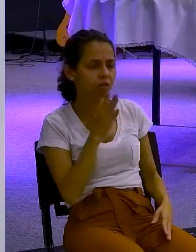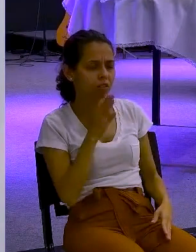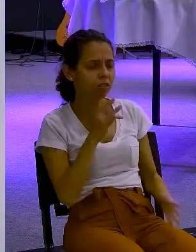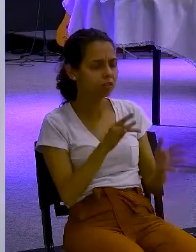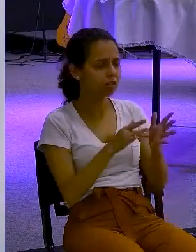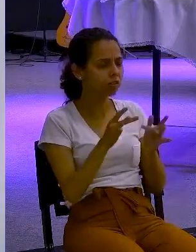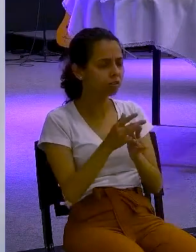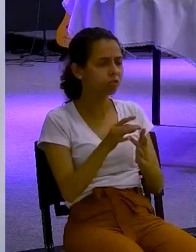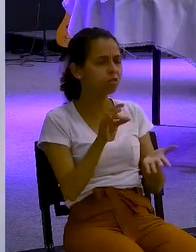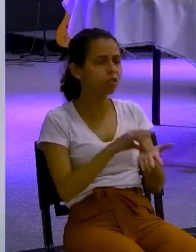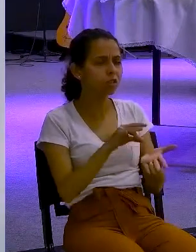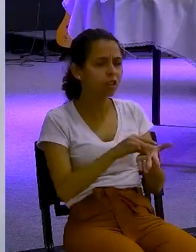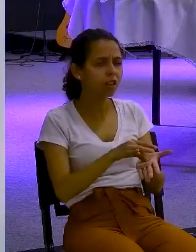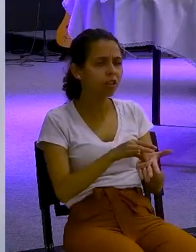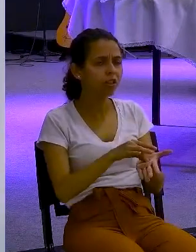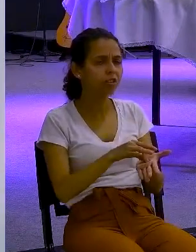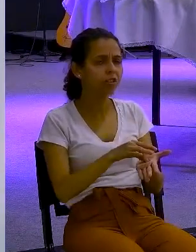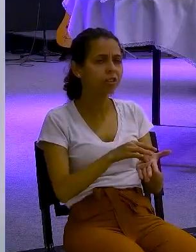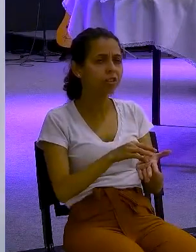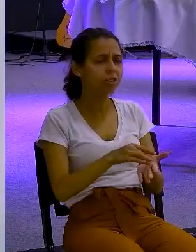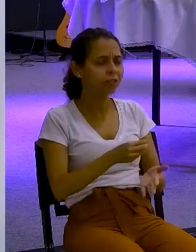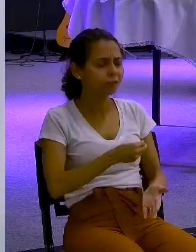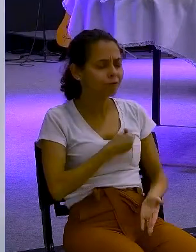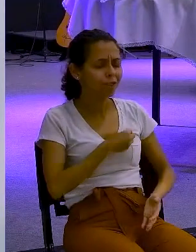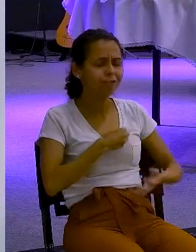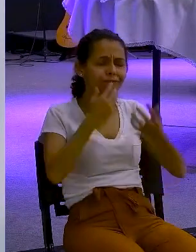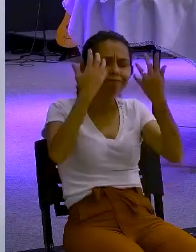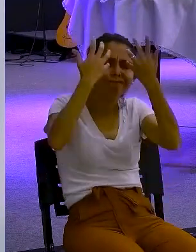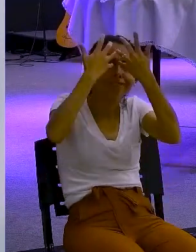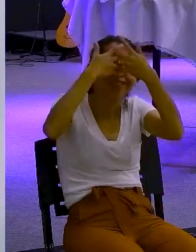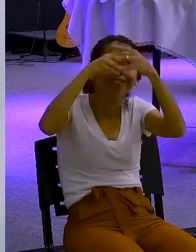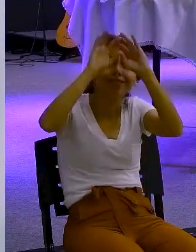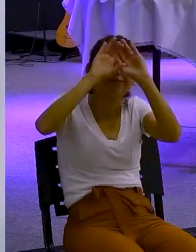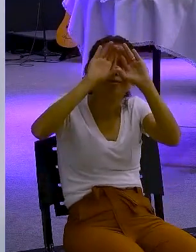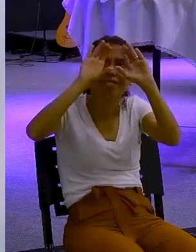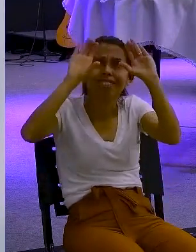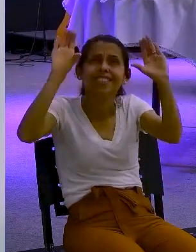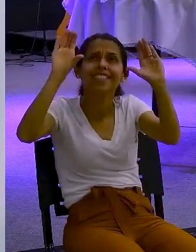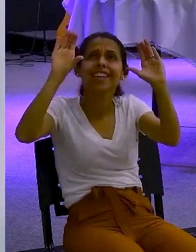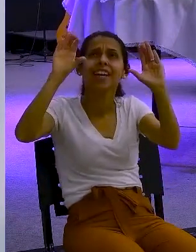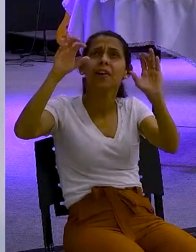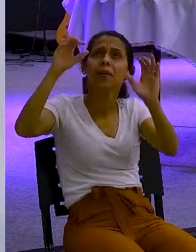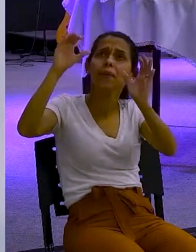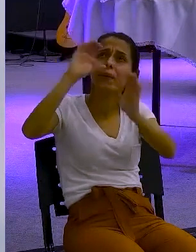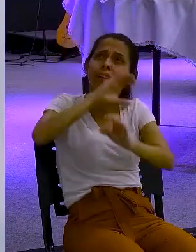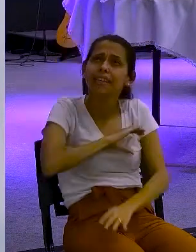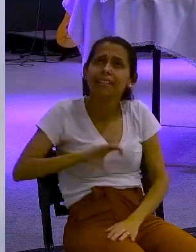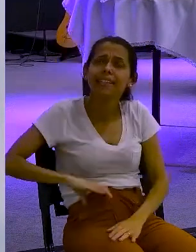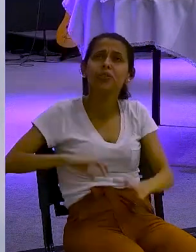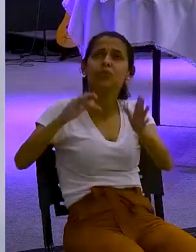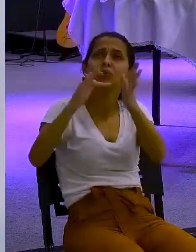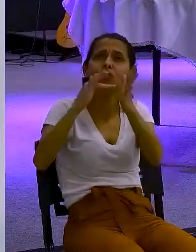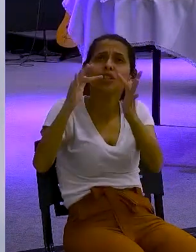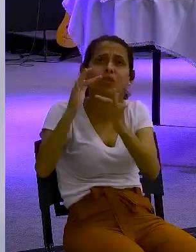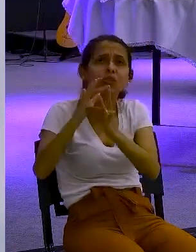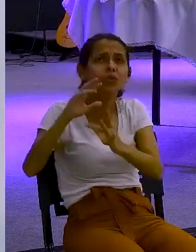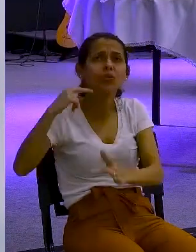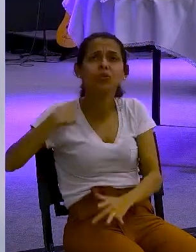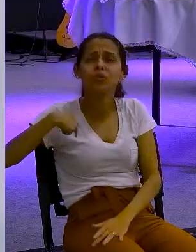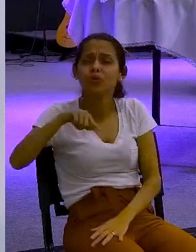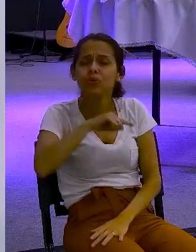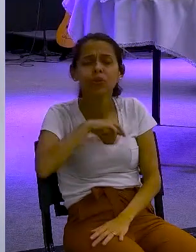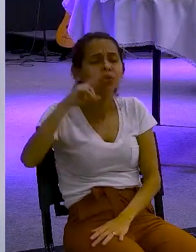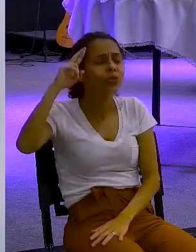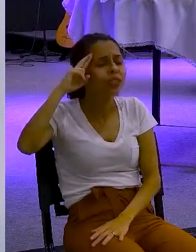as circunstâncias, mas olhando para aquele que é o autor e consumador da nossa fé, Cristo Jesus, o nosso Senhor.